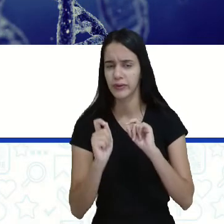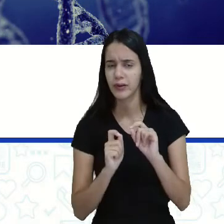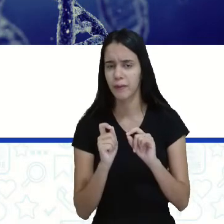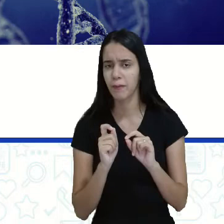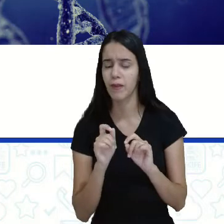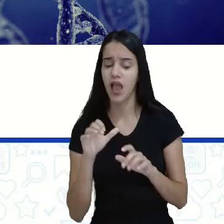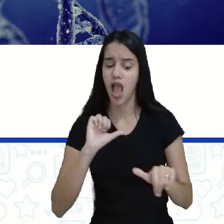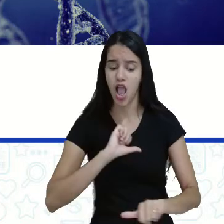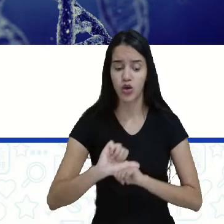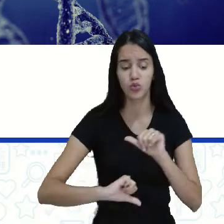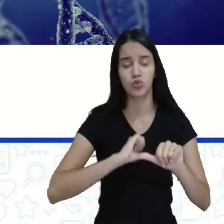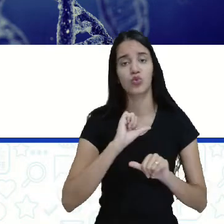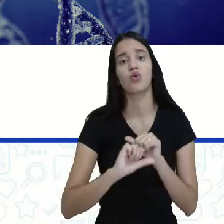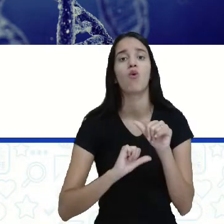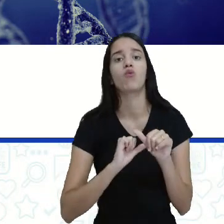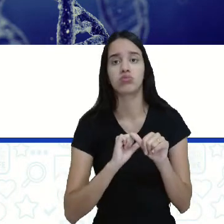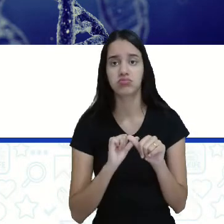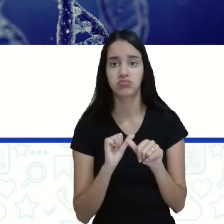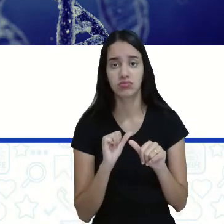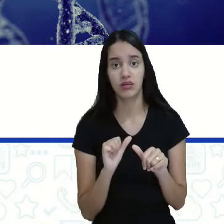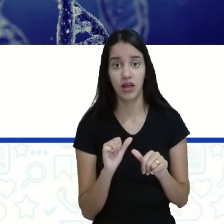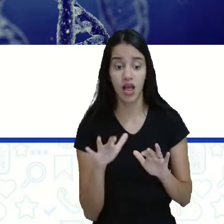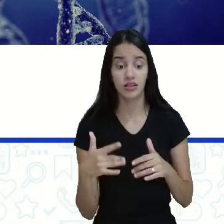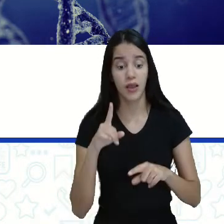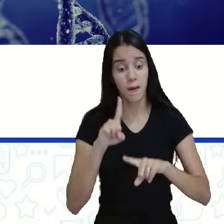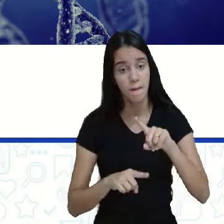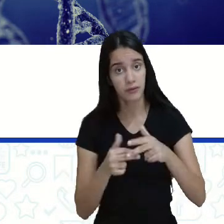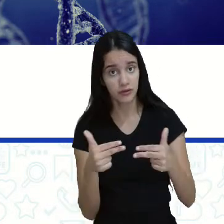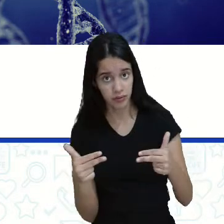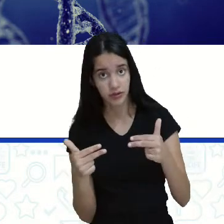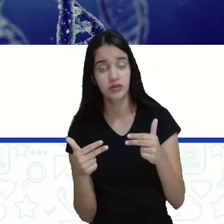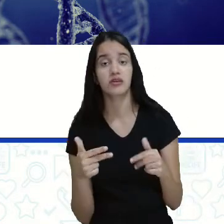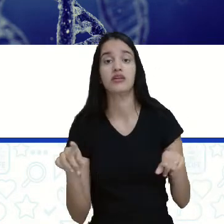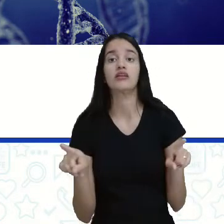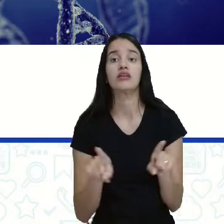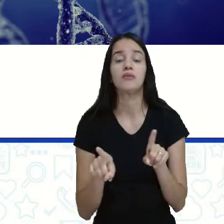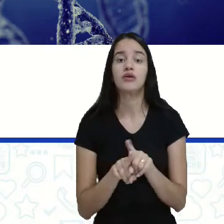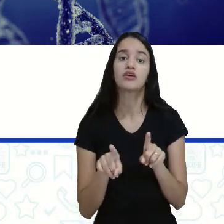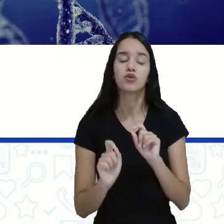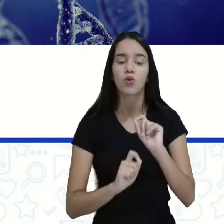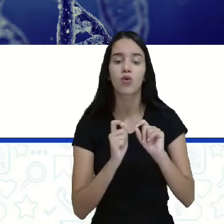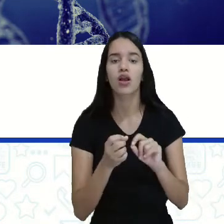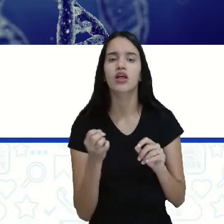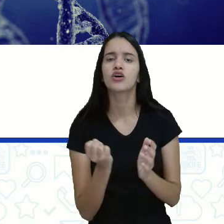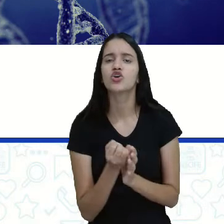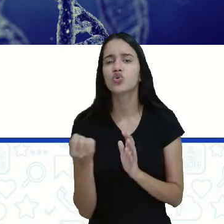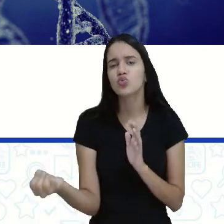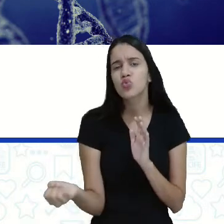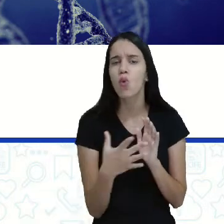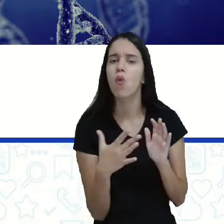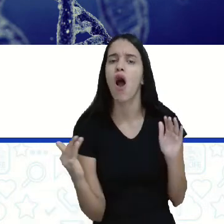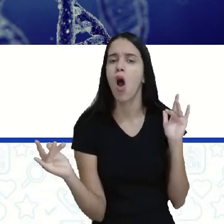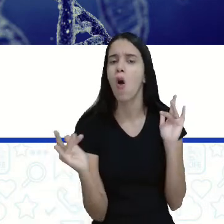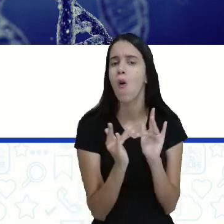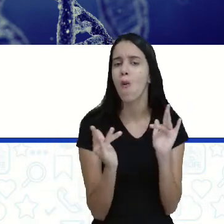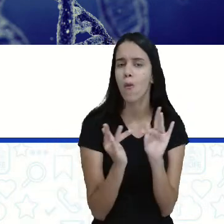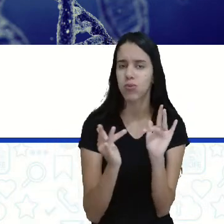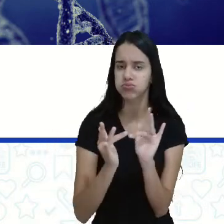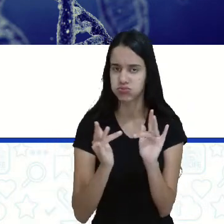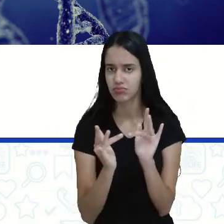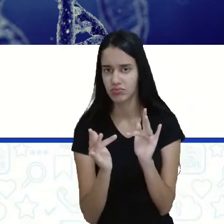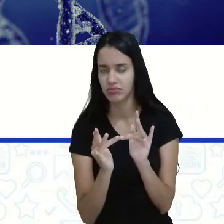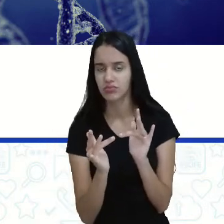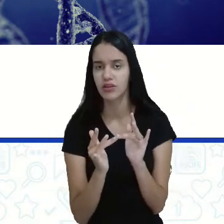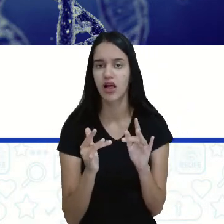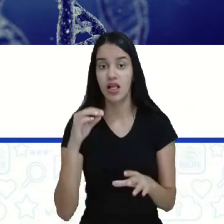é a troca aleatória de material genético, formando novas combinações de genes